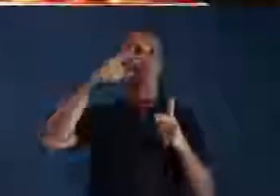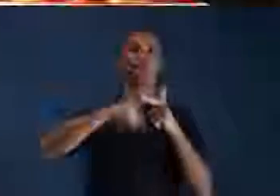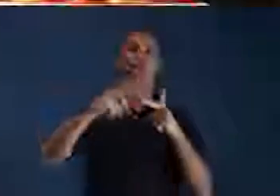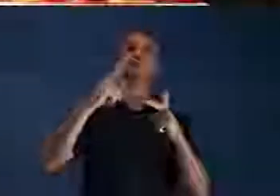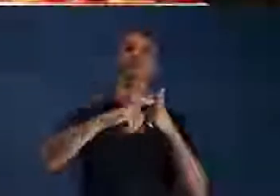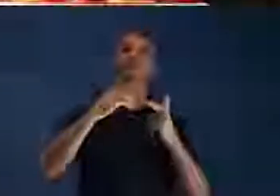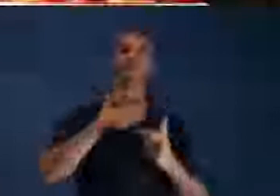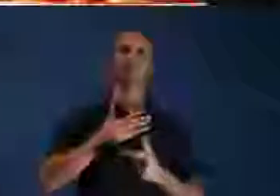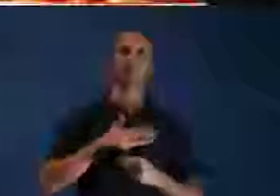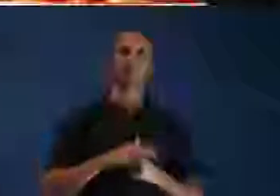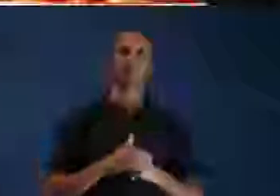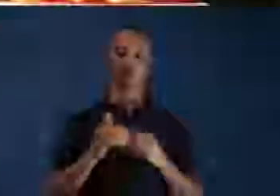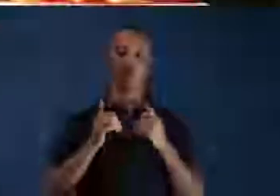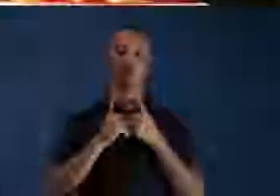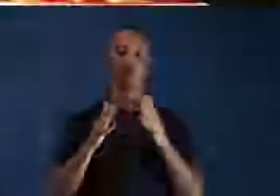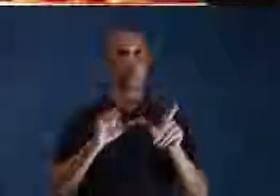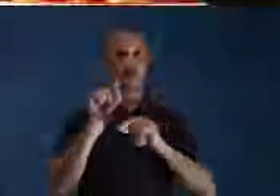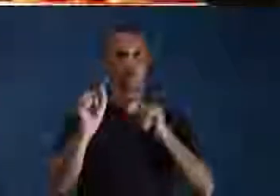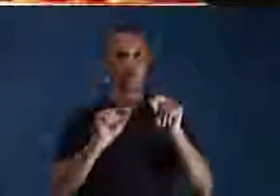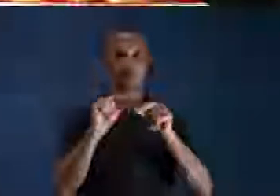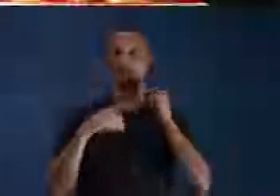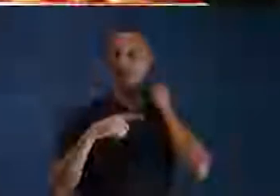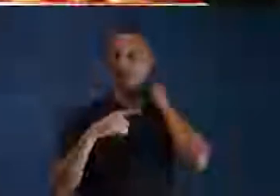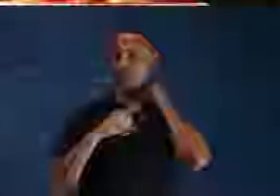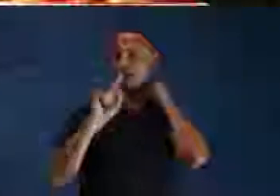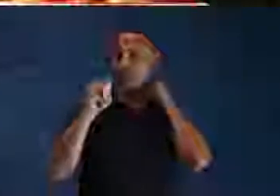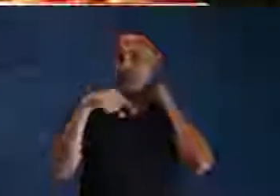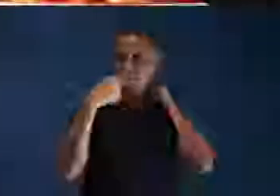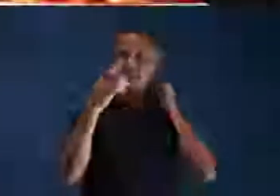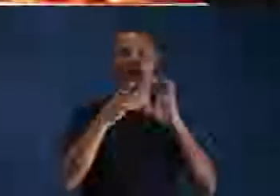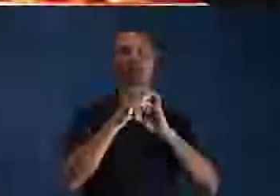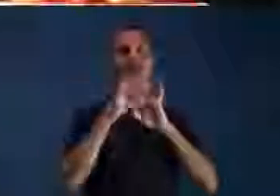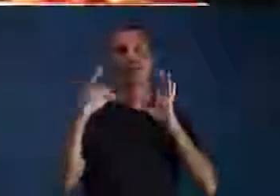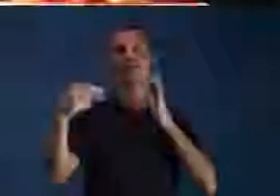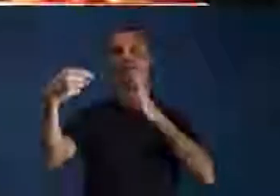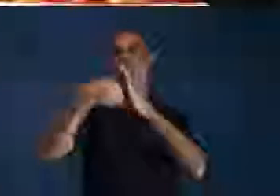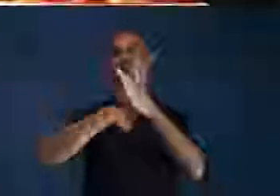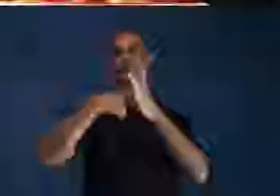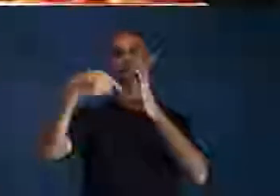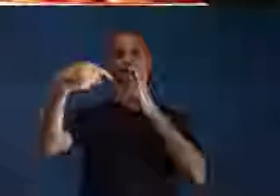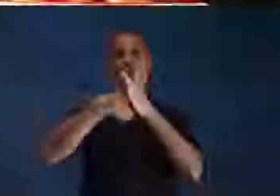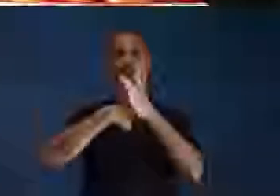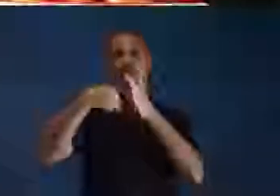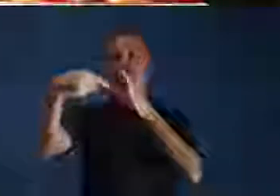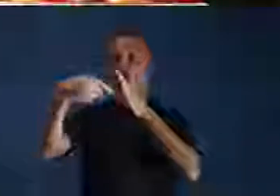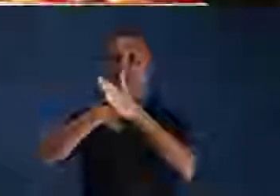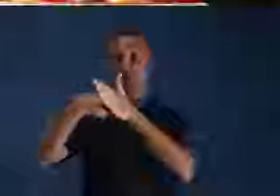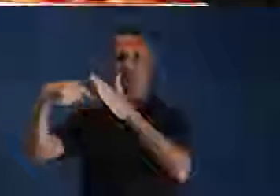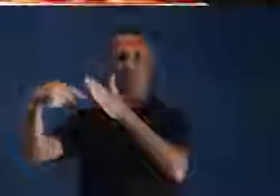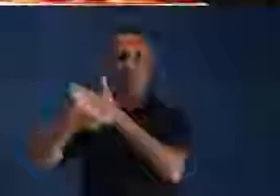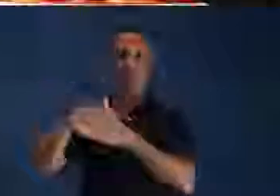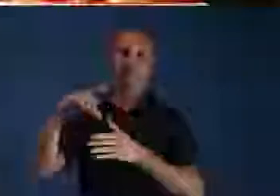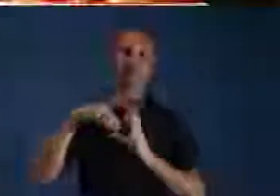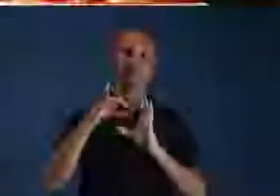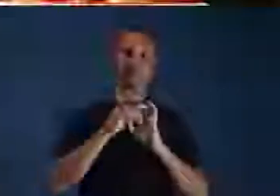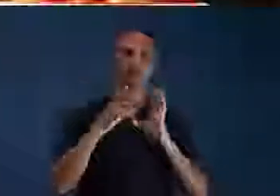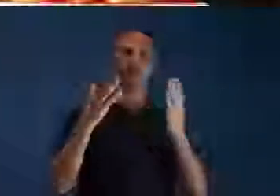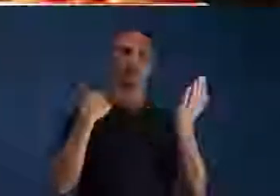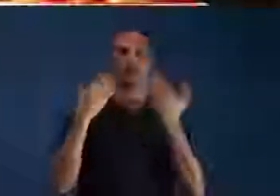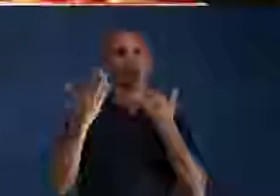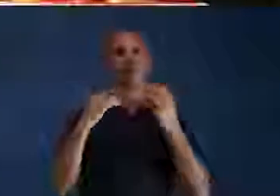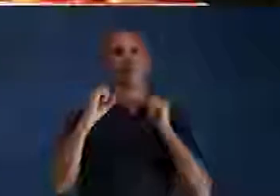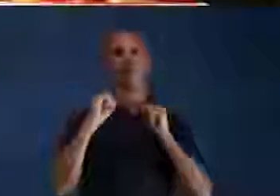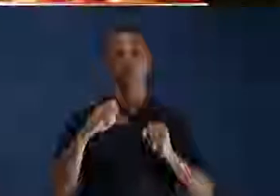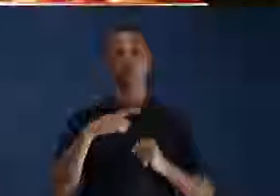nós vamos começar, e eu depois fico à disposição para perguntas e a gente conversar um